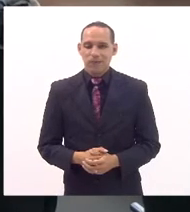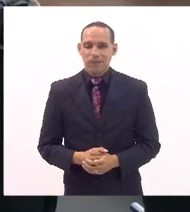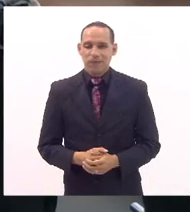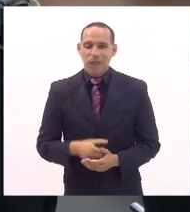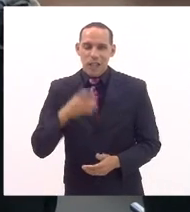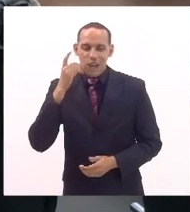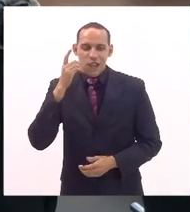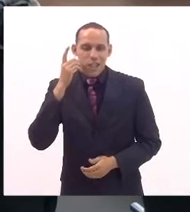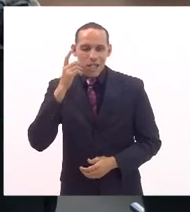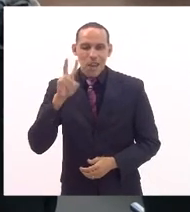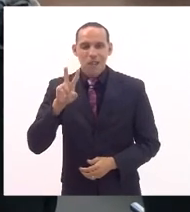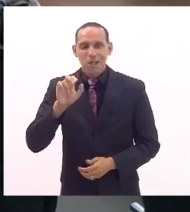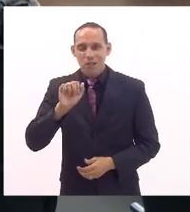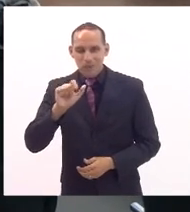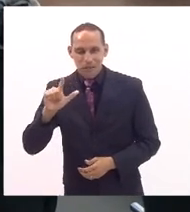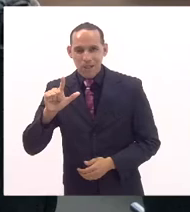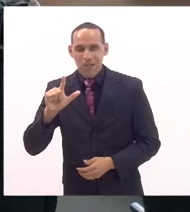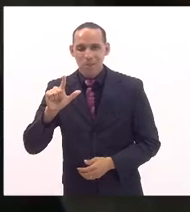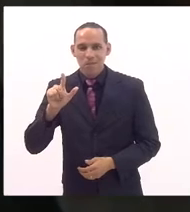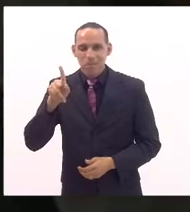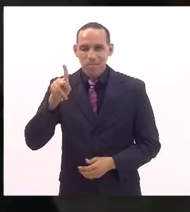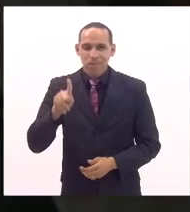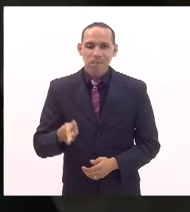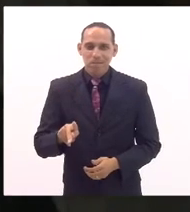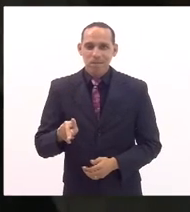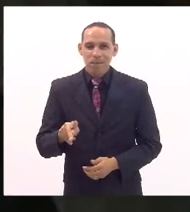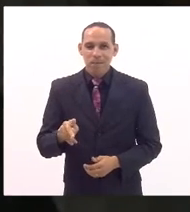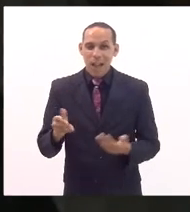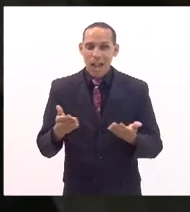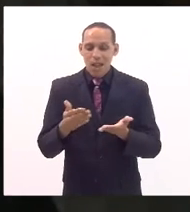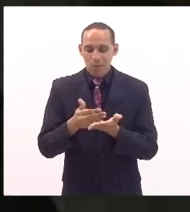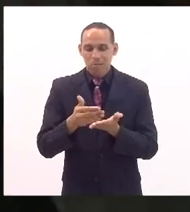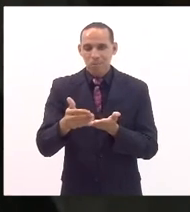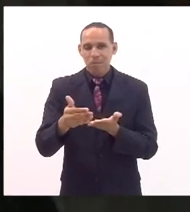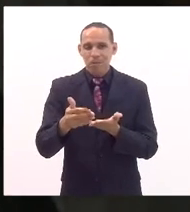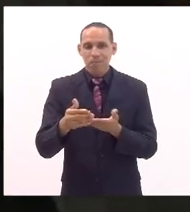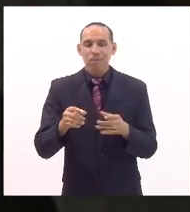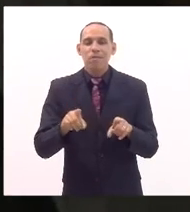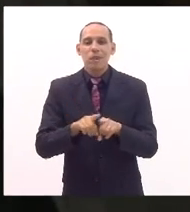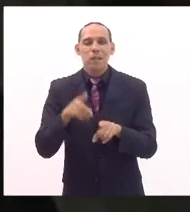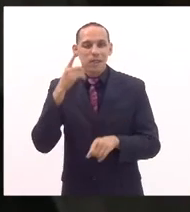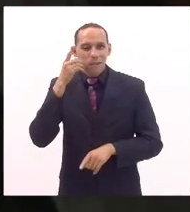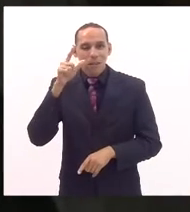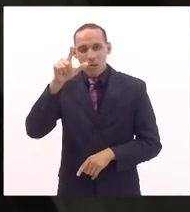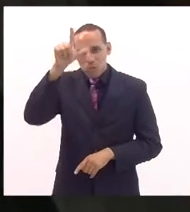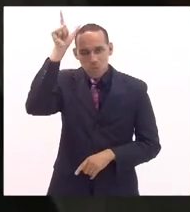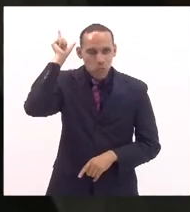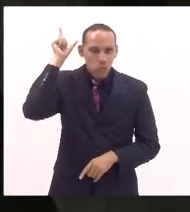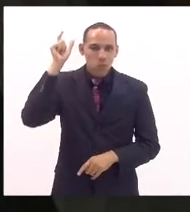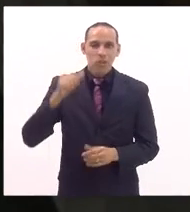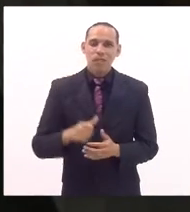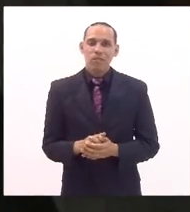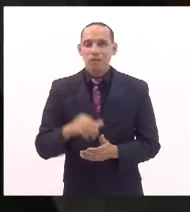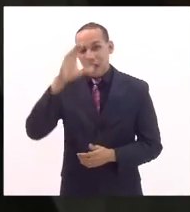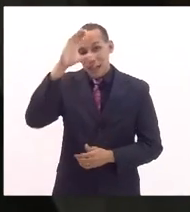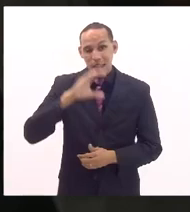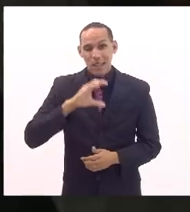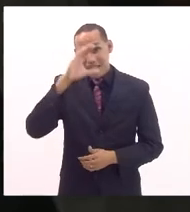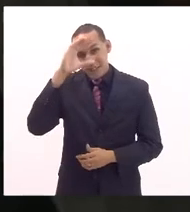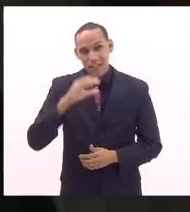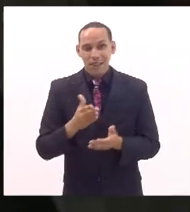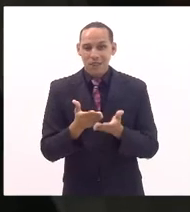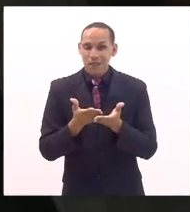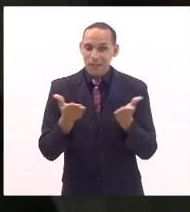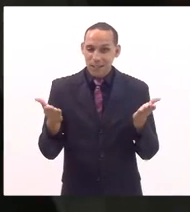o deputado Val do Ceasa que Preside o expediente Inicial Deputado Luiz Paulo cidadãos e